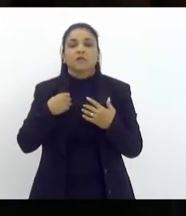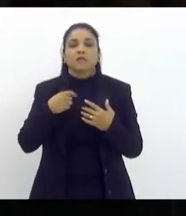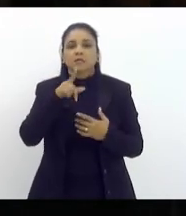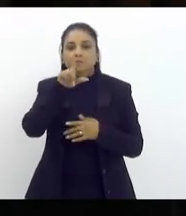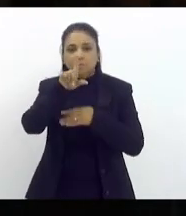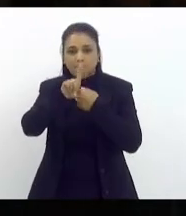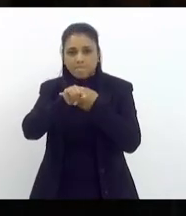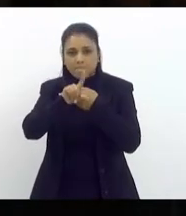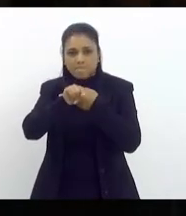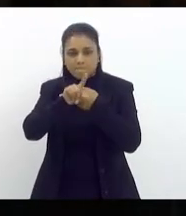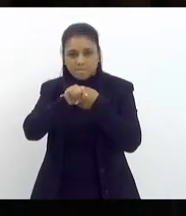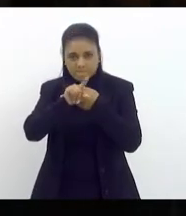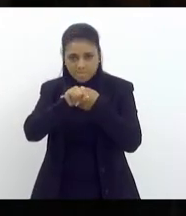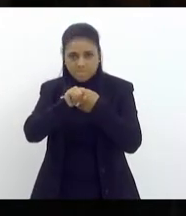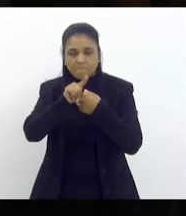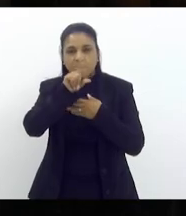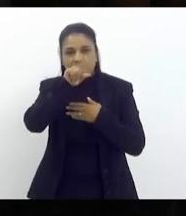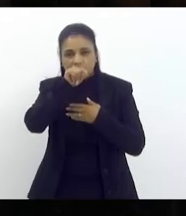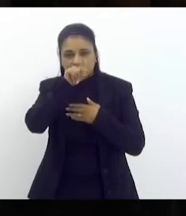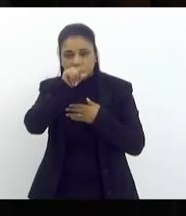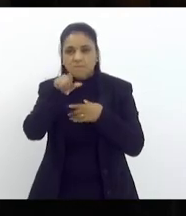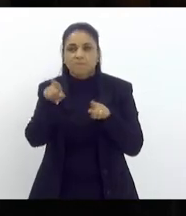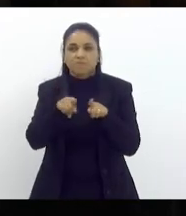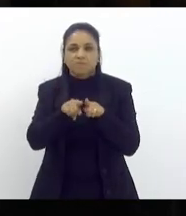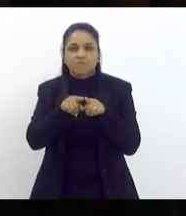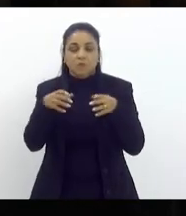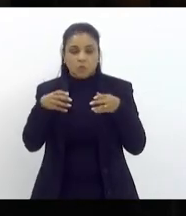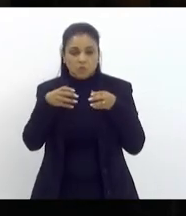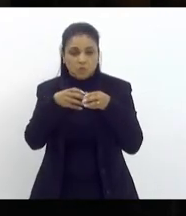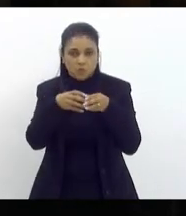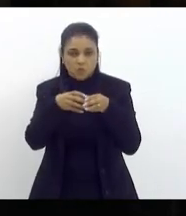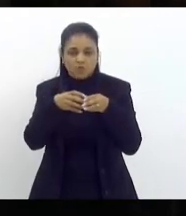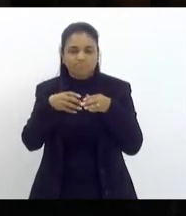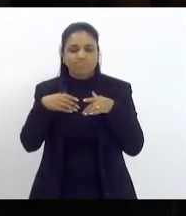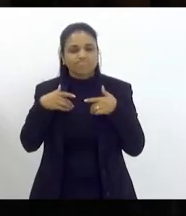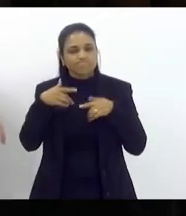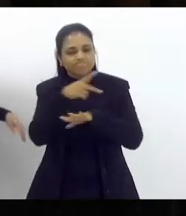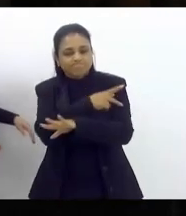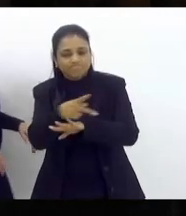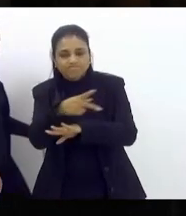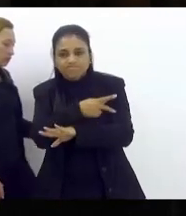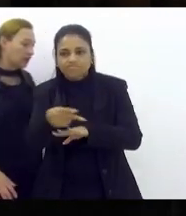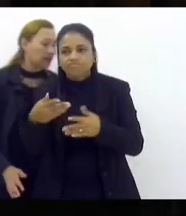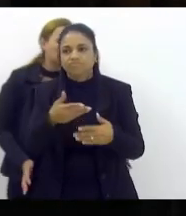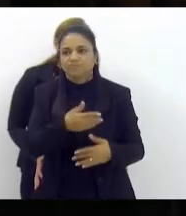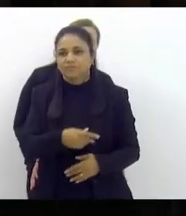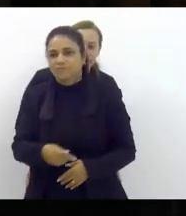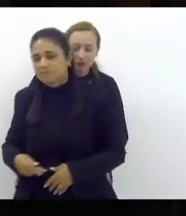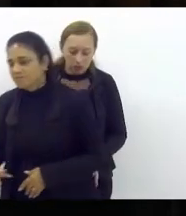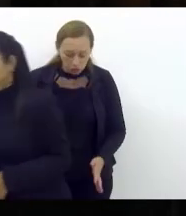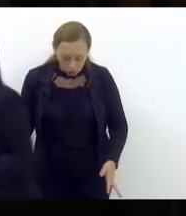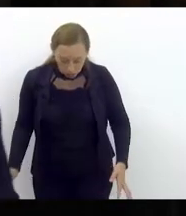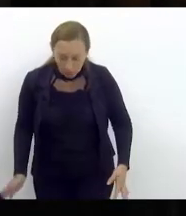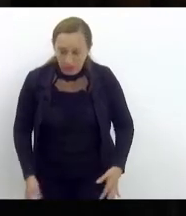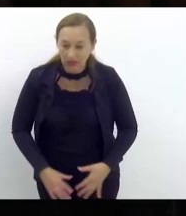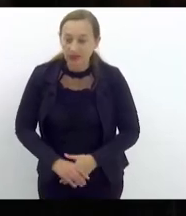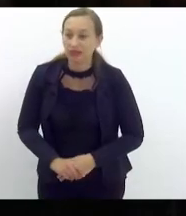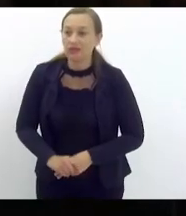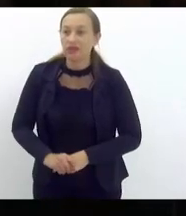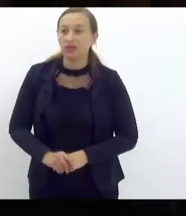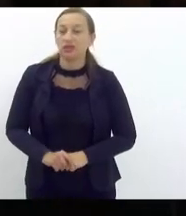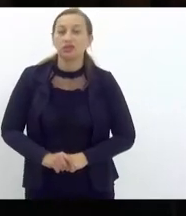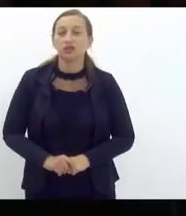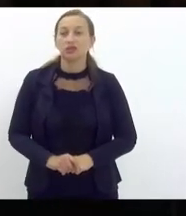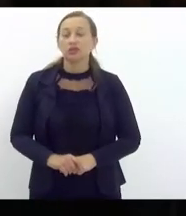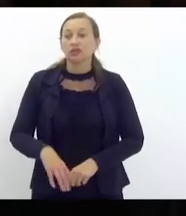mandato Popular iniciou nas últimas semanas uma caravana das cidades já que somos um mandato de defesa das cidades entendendo que